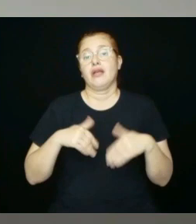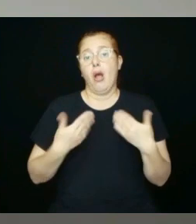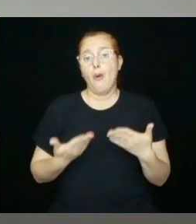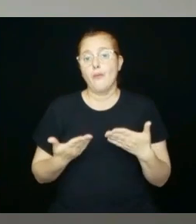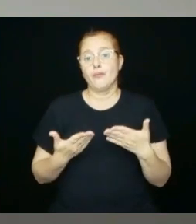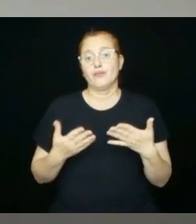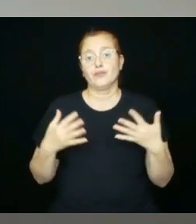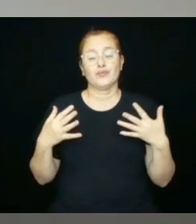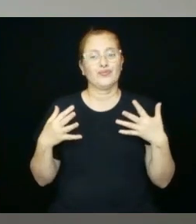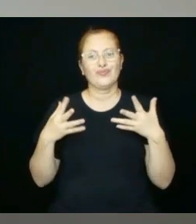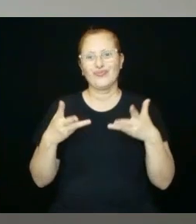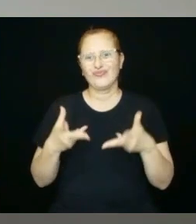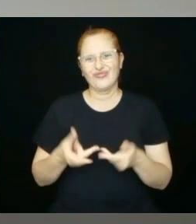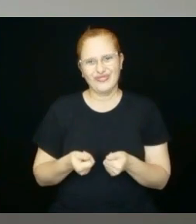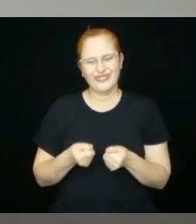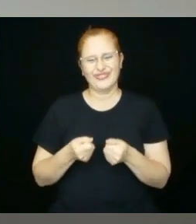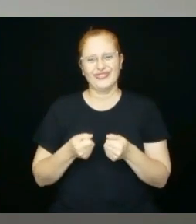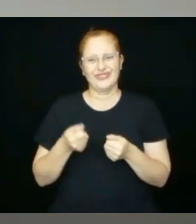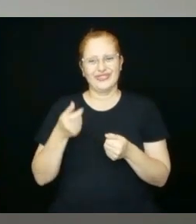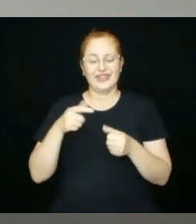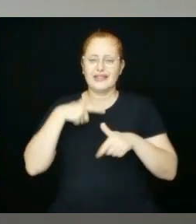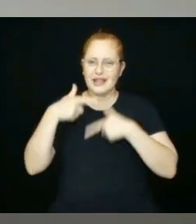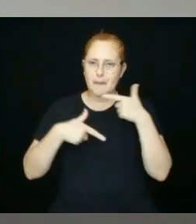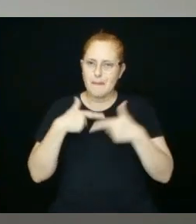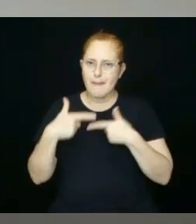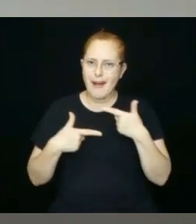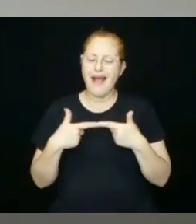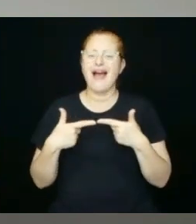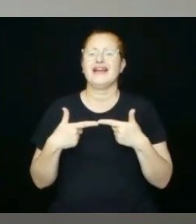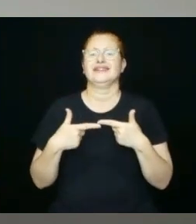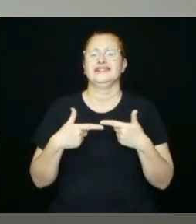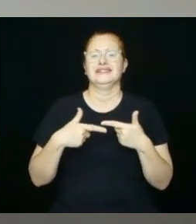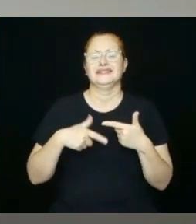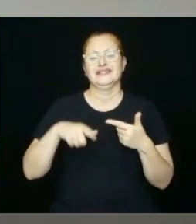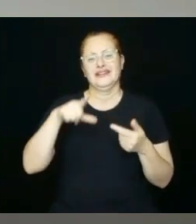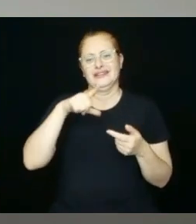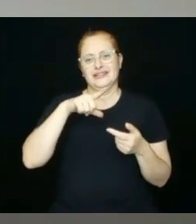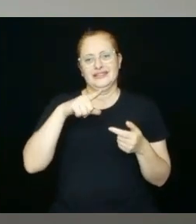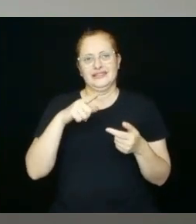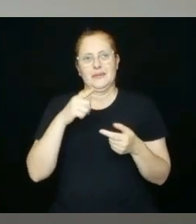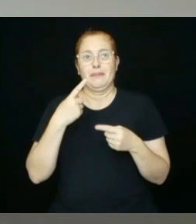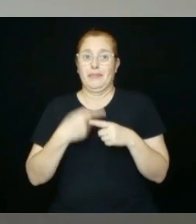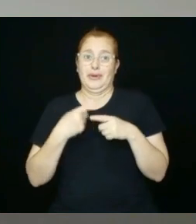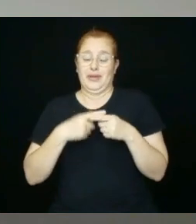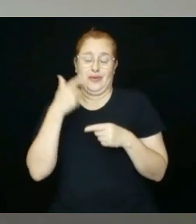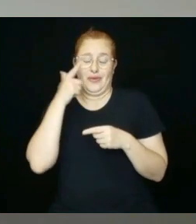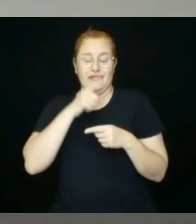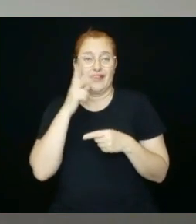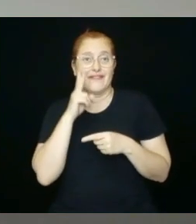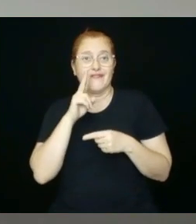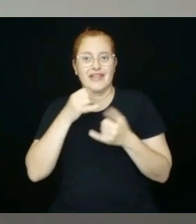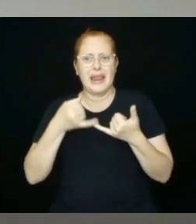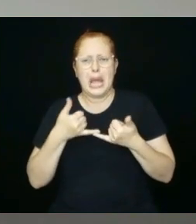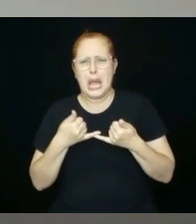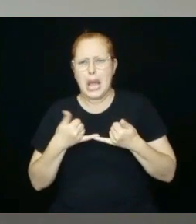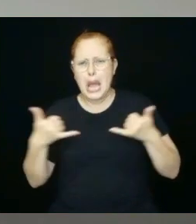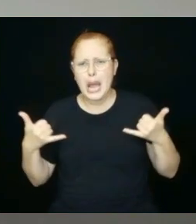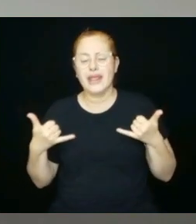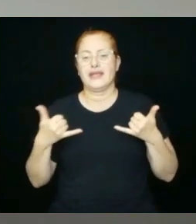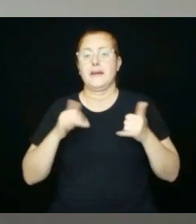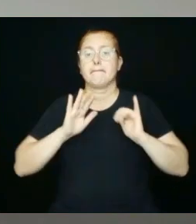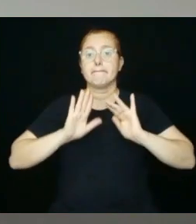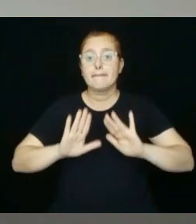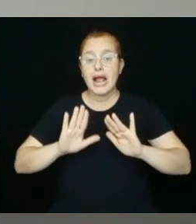Então... Tudo é linha. Tudo é linha. Apesar de ser uma linha, ser uma pura abstração, nossa, a gente não vê linhas, né? Mas a gente já está